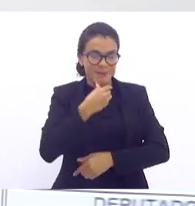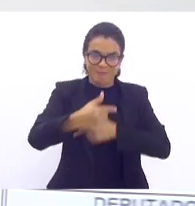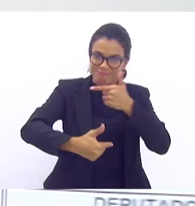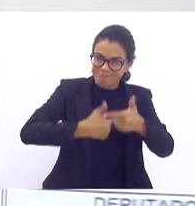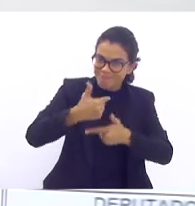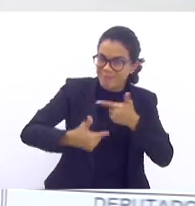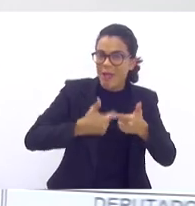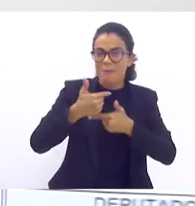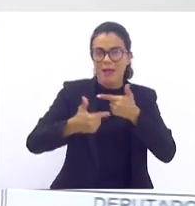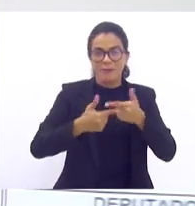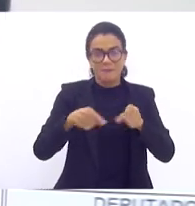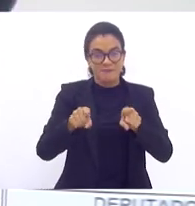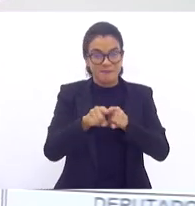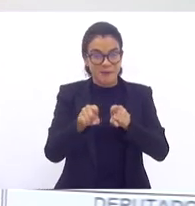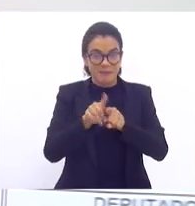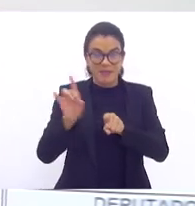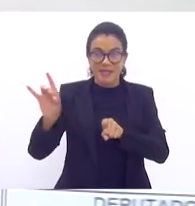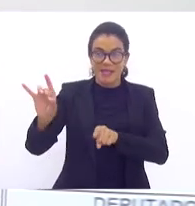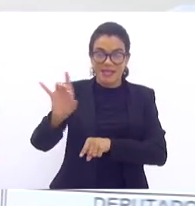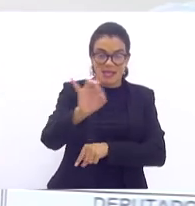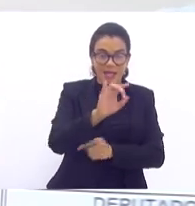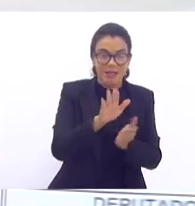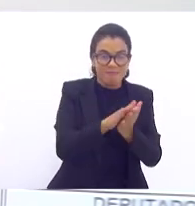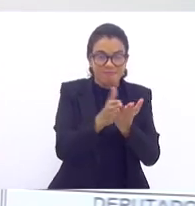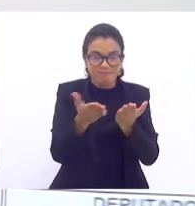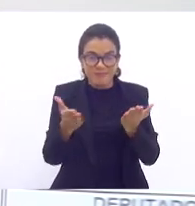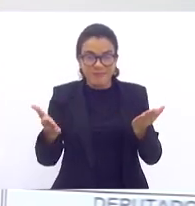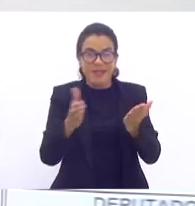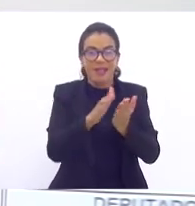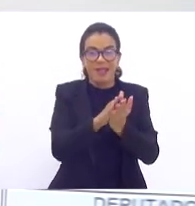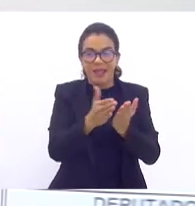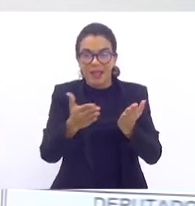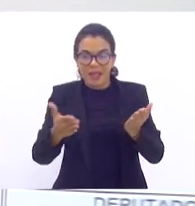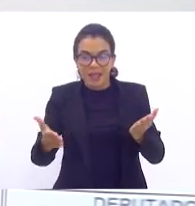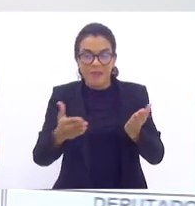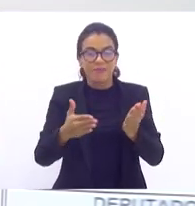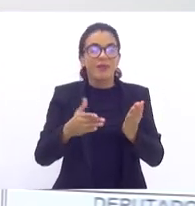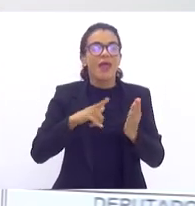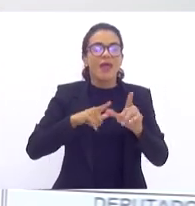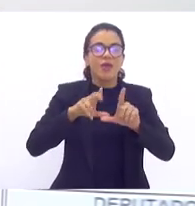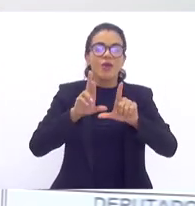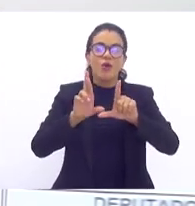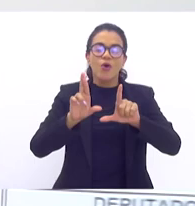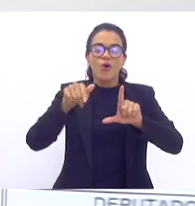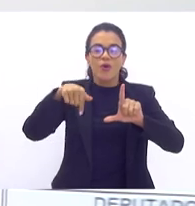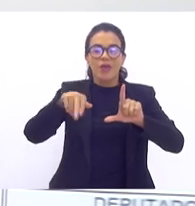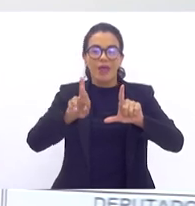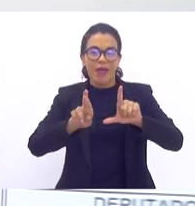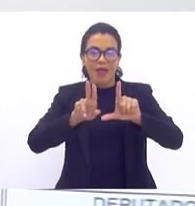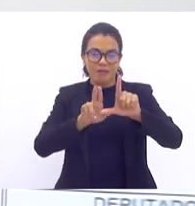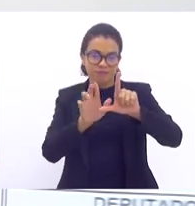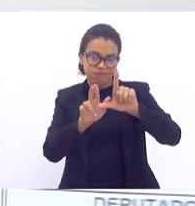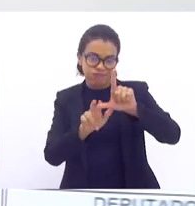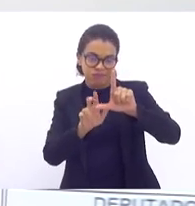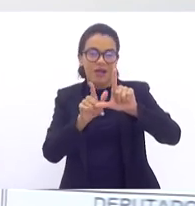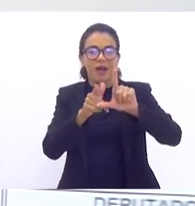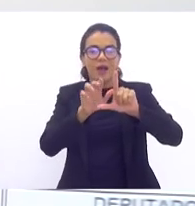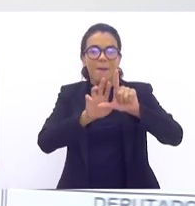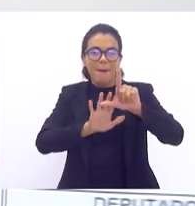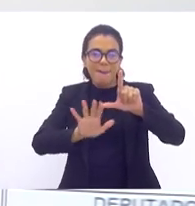de novo ressalto que cada um recebeu um papelzinho desse daqui o QR Code inclusive com o